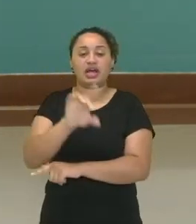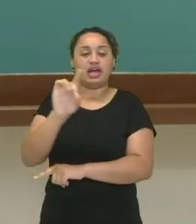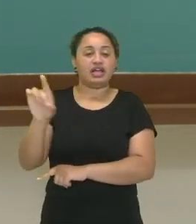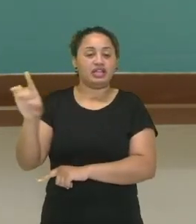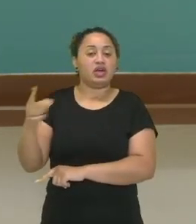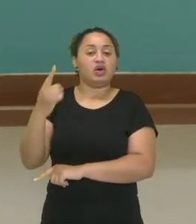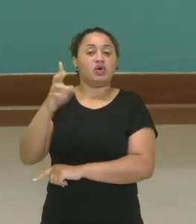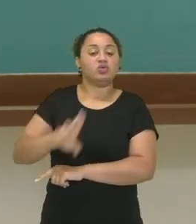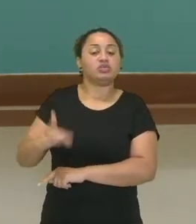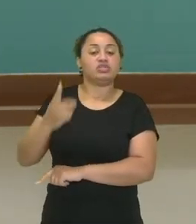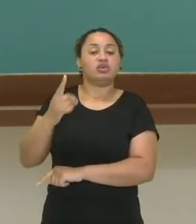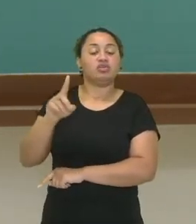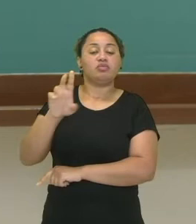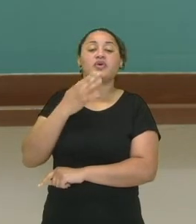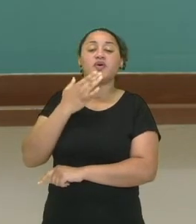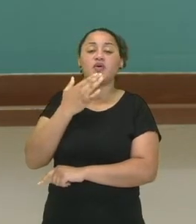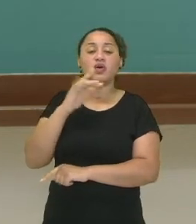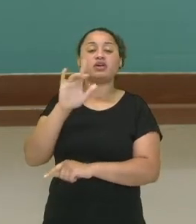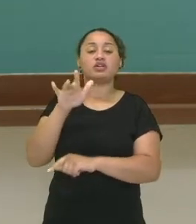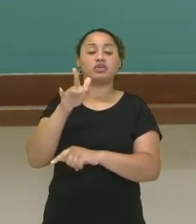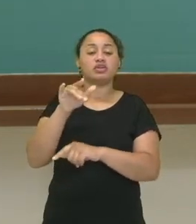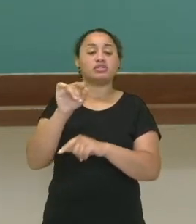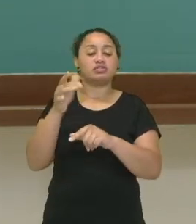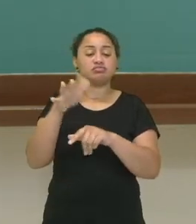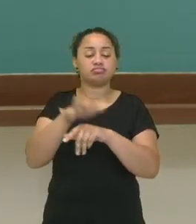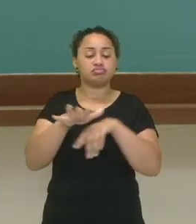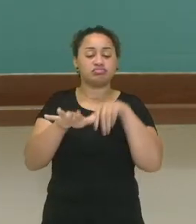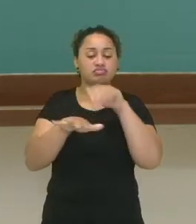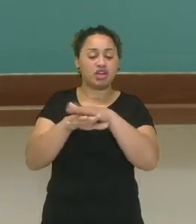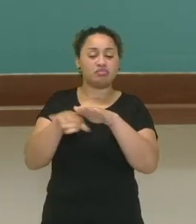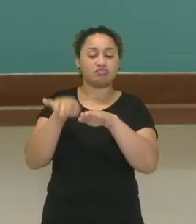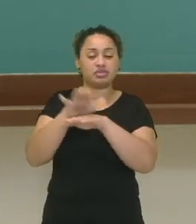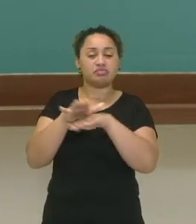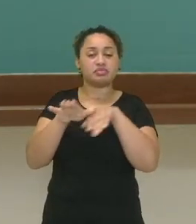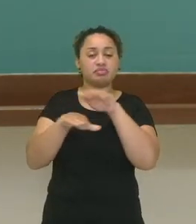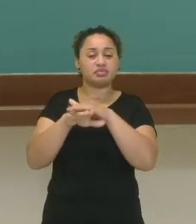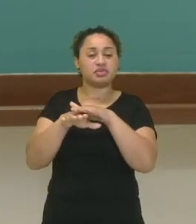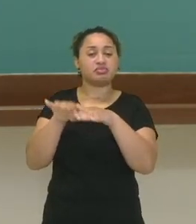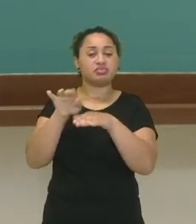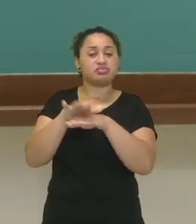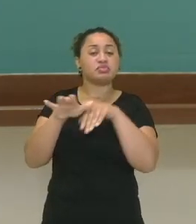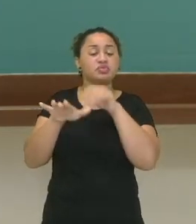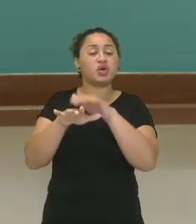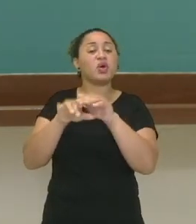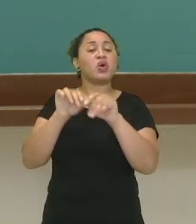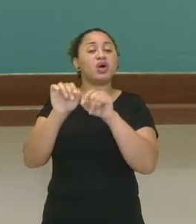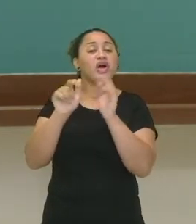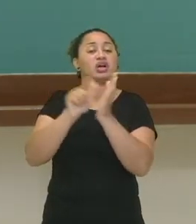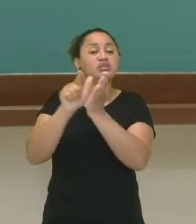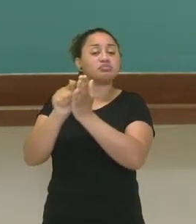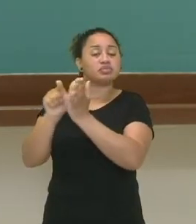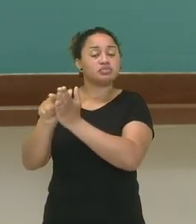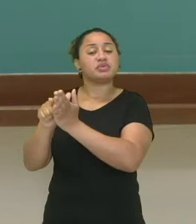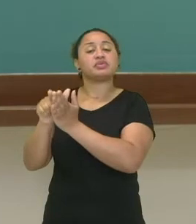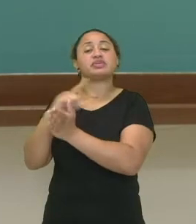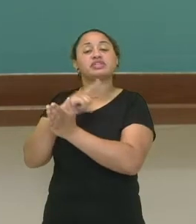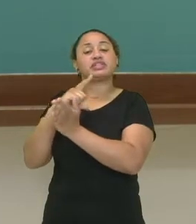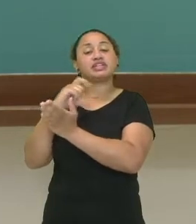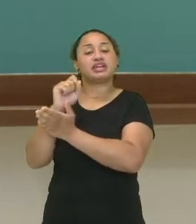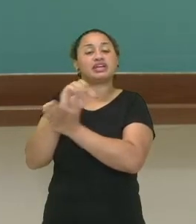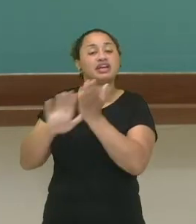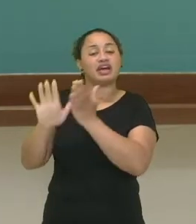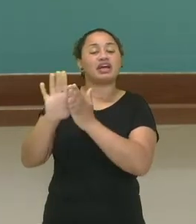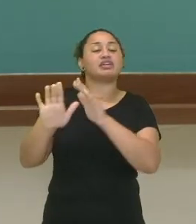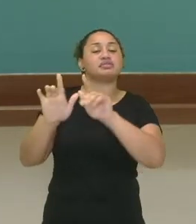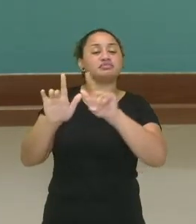cor, e depois sobrepondo essas matrizes, né, na hora vai carimbando ali o papel, você vai ter essa imagem dessa